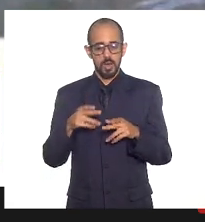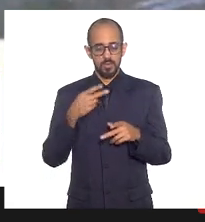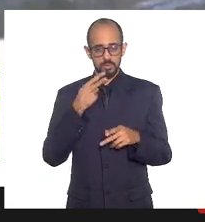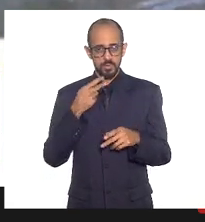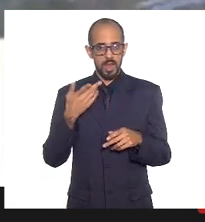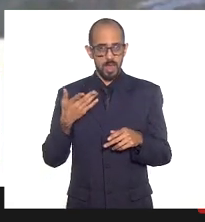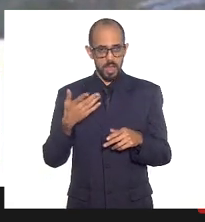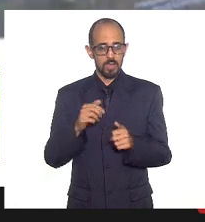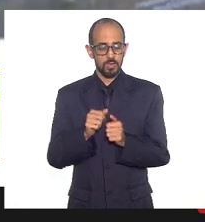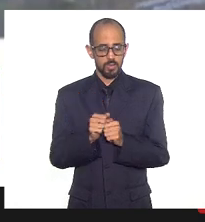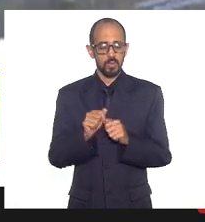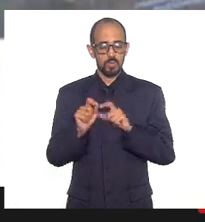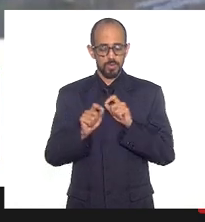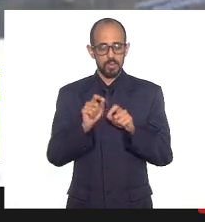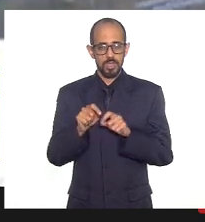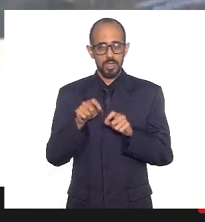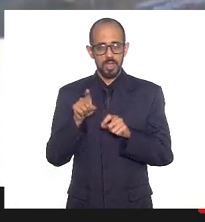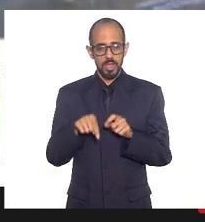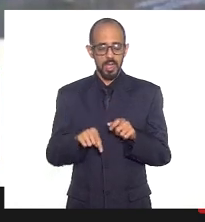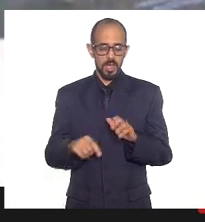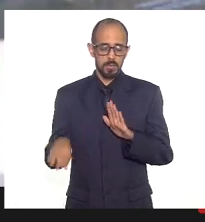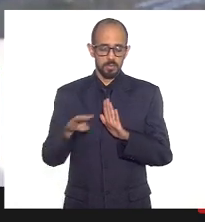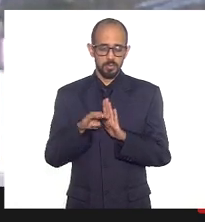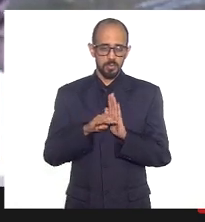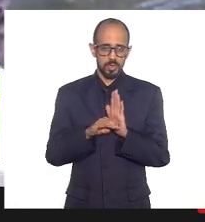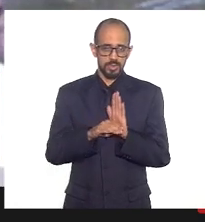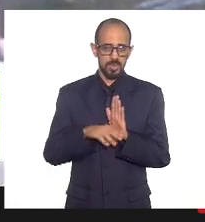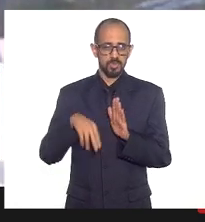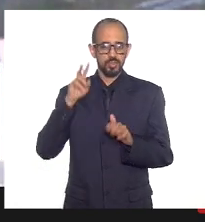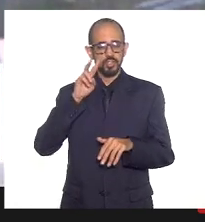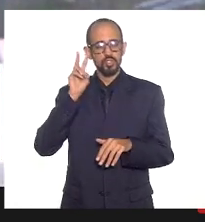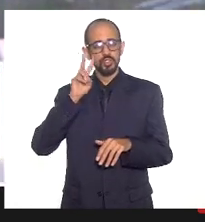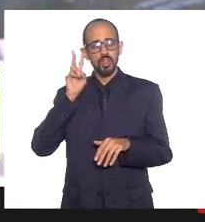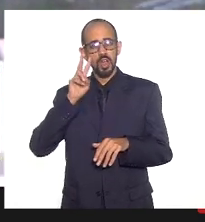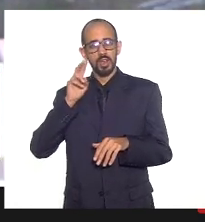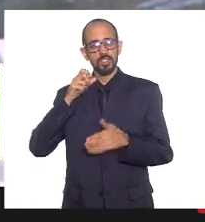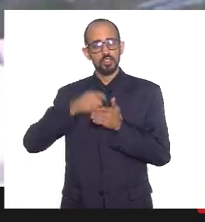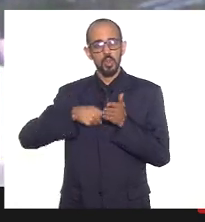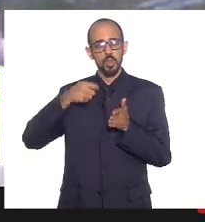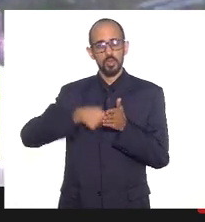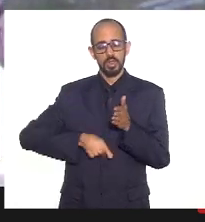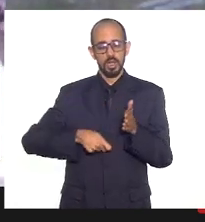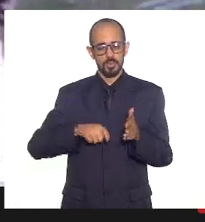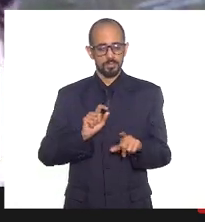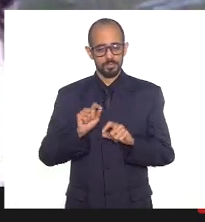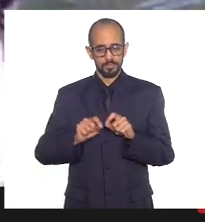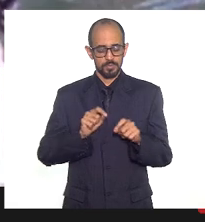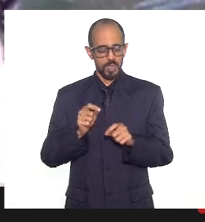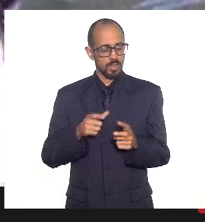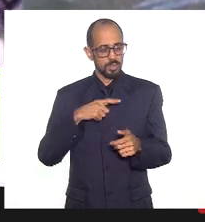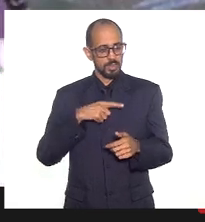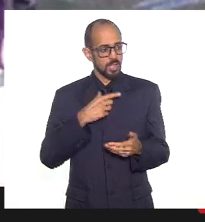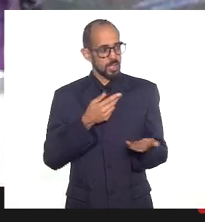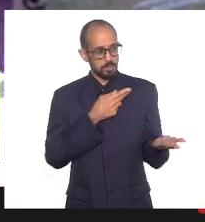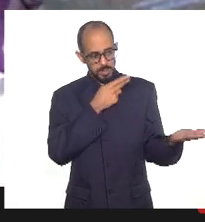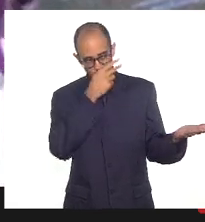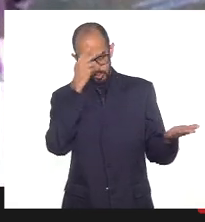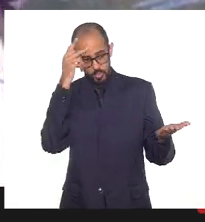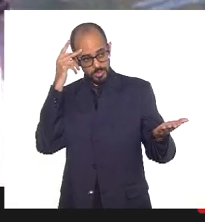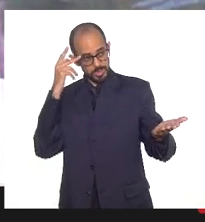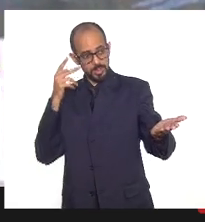né, perpassa por um processo histórico de luta. A gente vê aqui rostos que há algumas